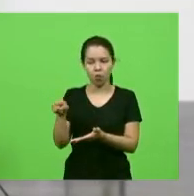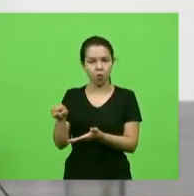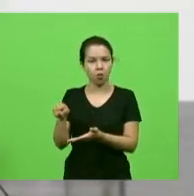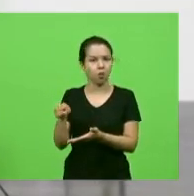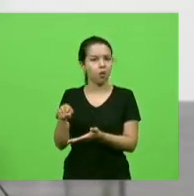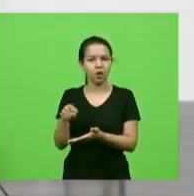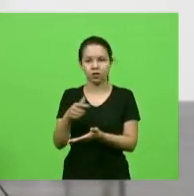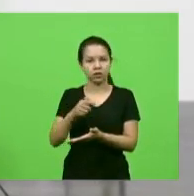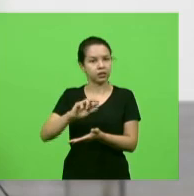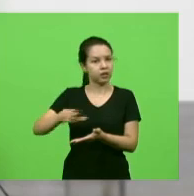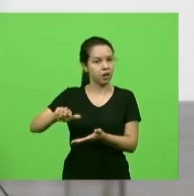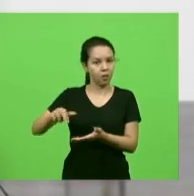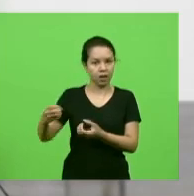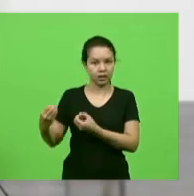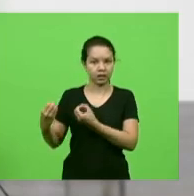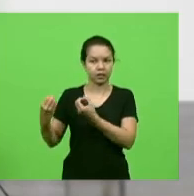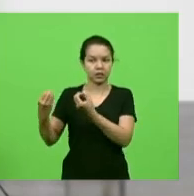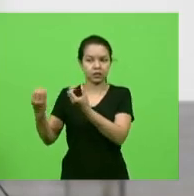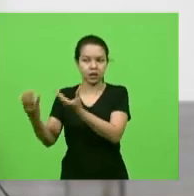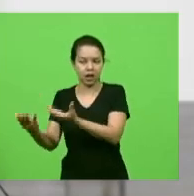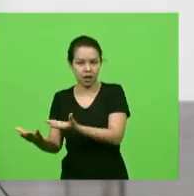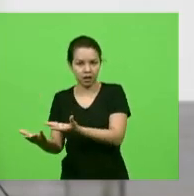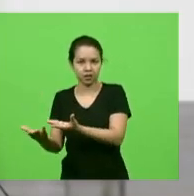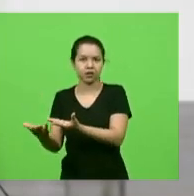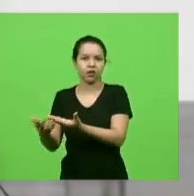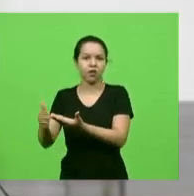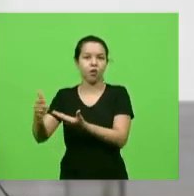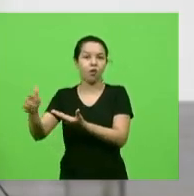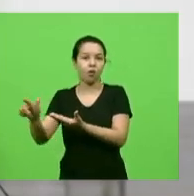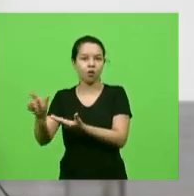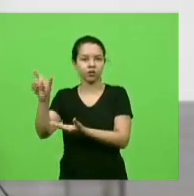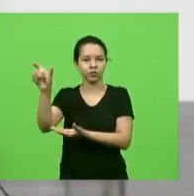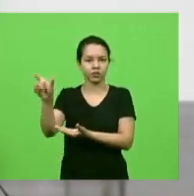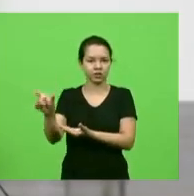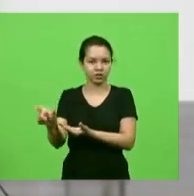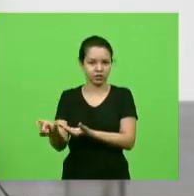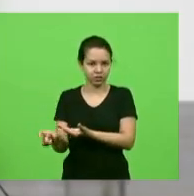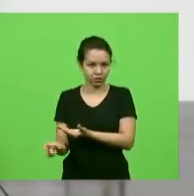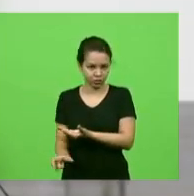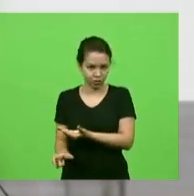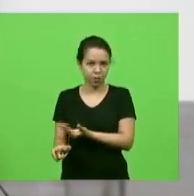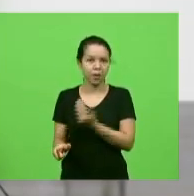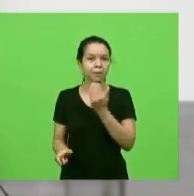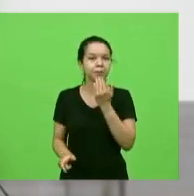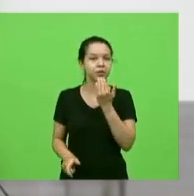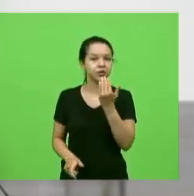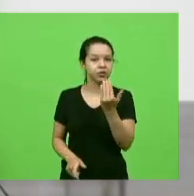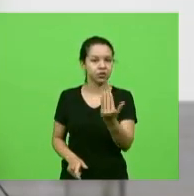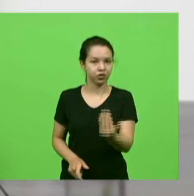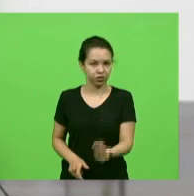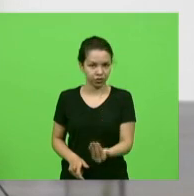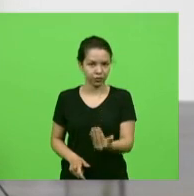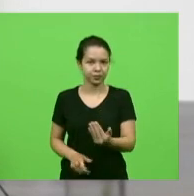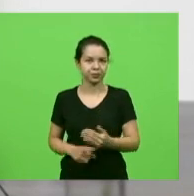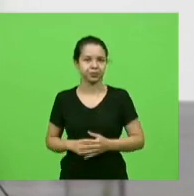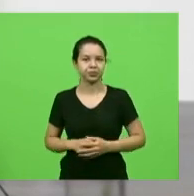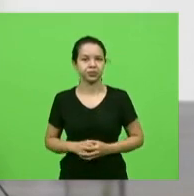terceiro, estranho ao processo, simplesmente peticionar a